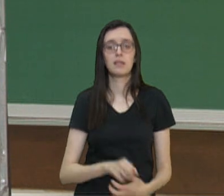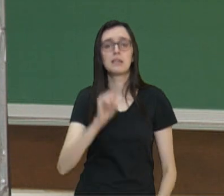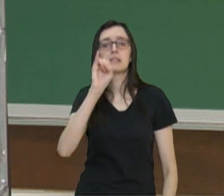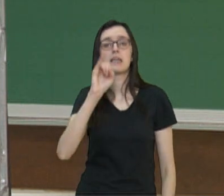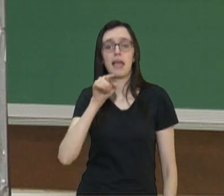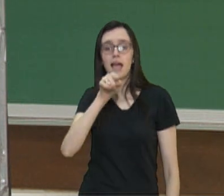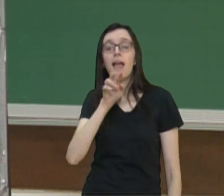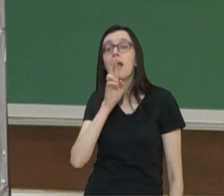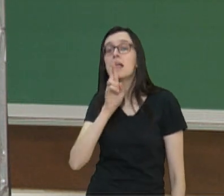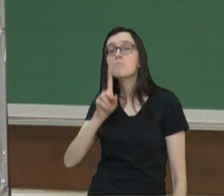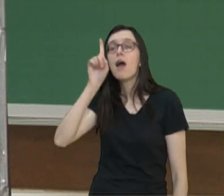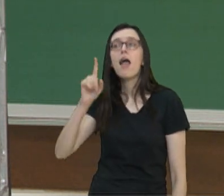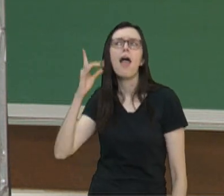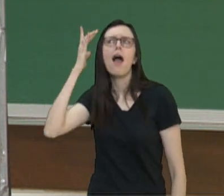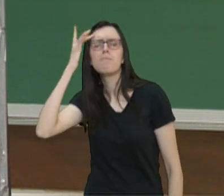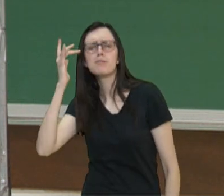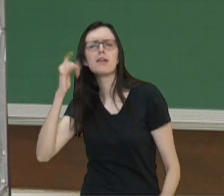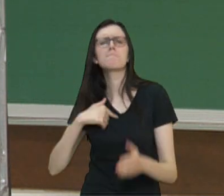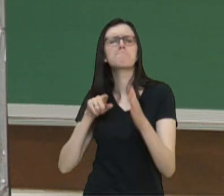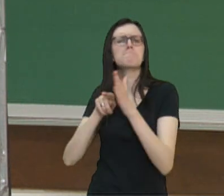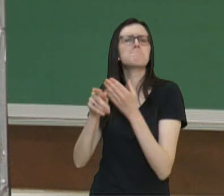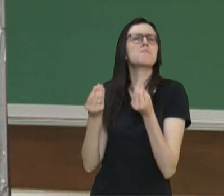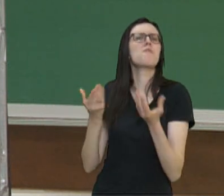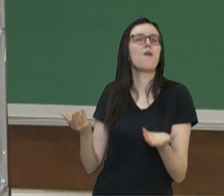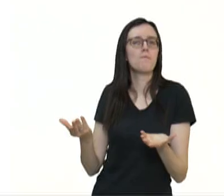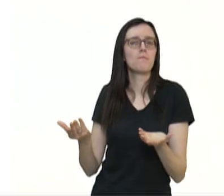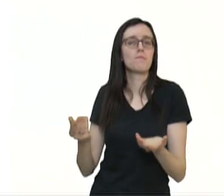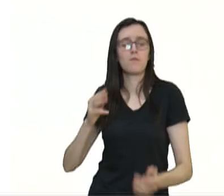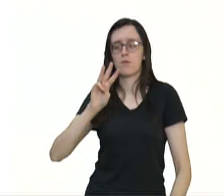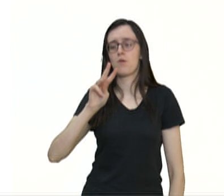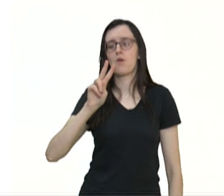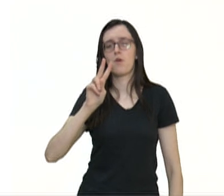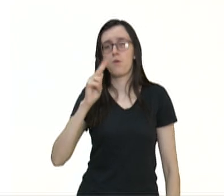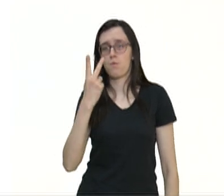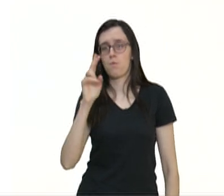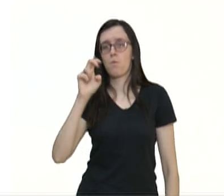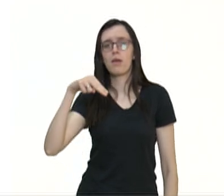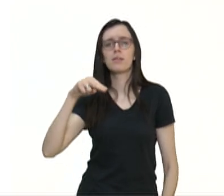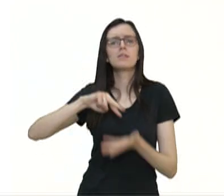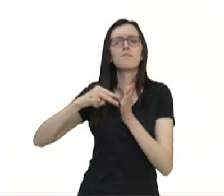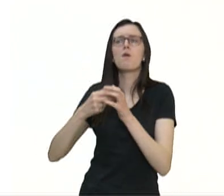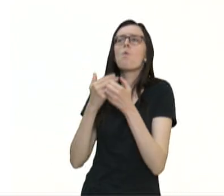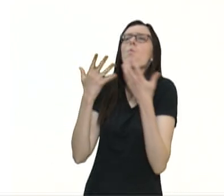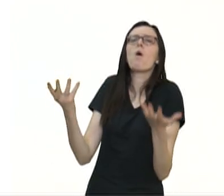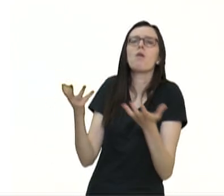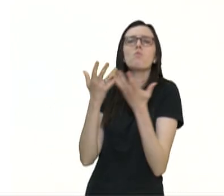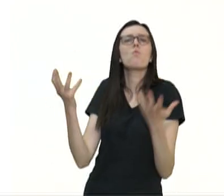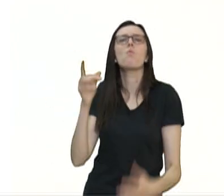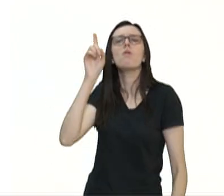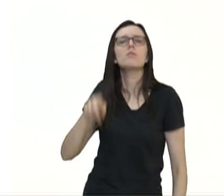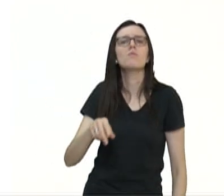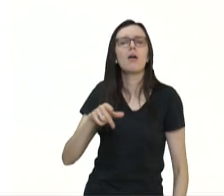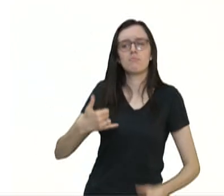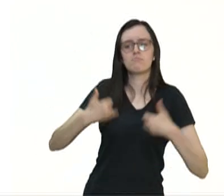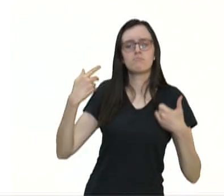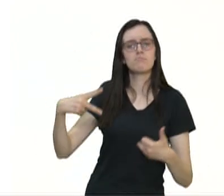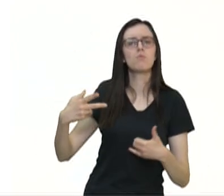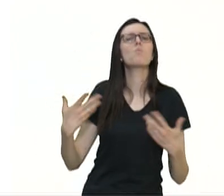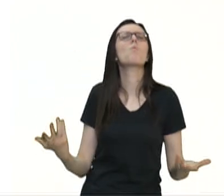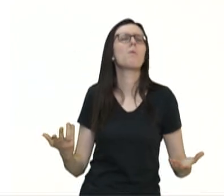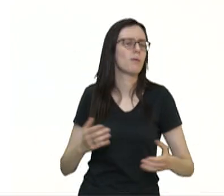minha resposta é amanhã, a minha pergunta só pode ser when, quando. Quando é o aniversário dele? When is